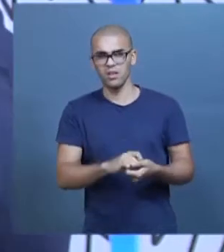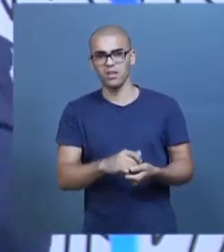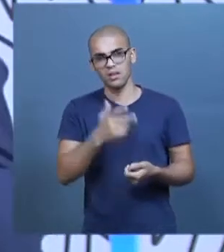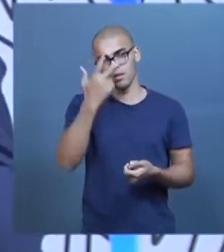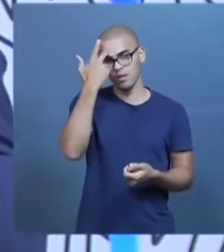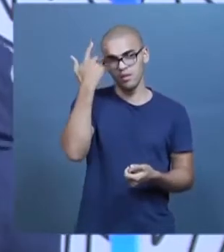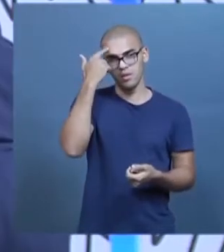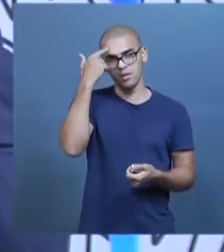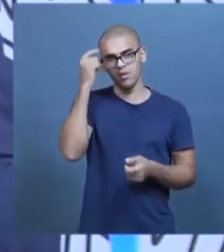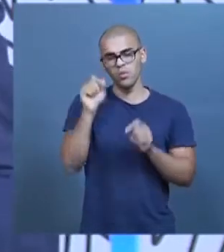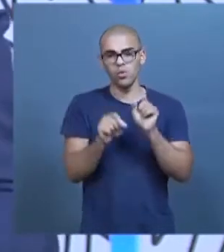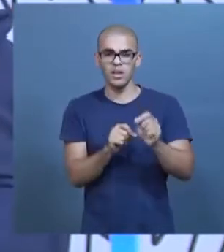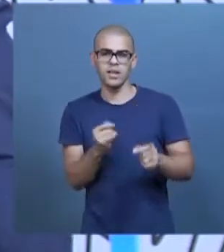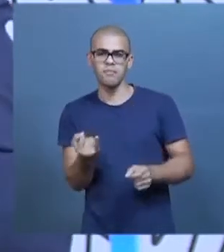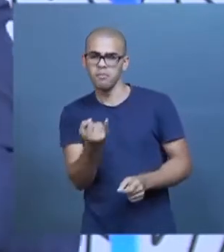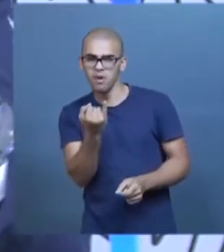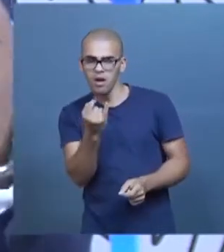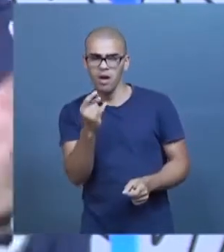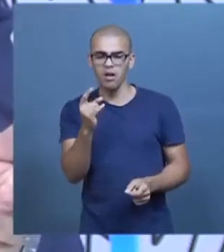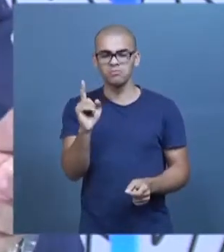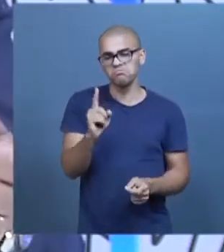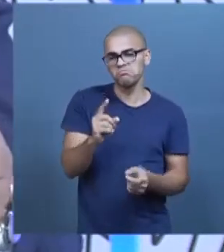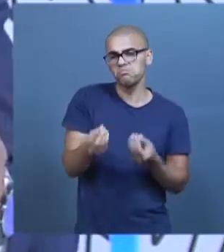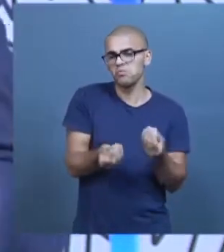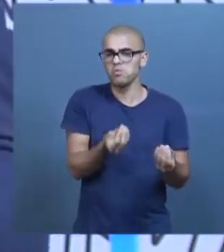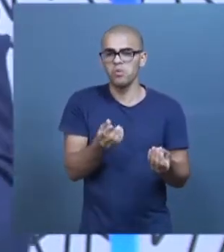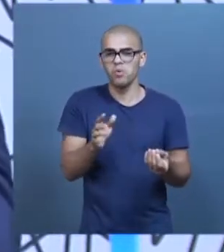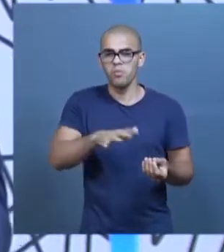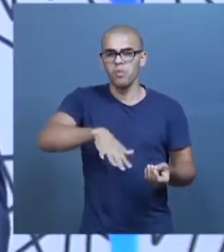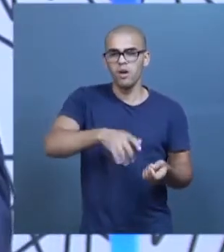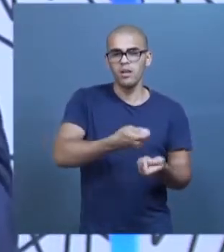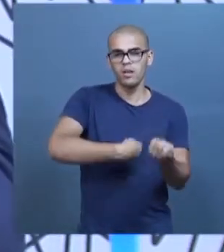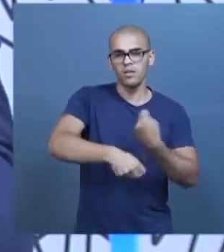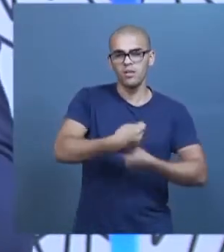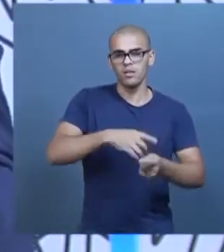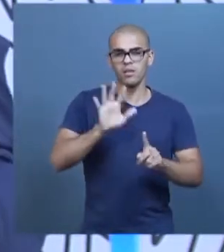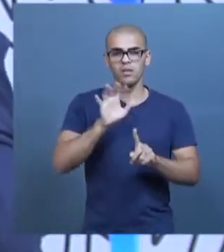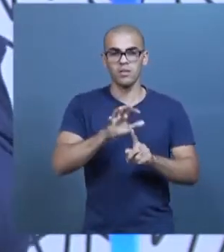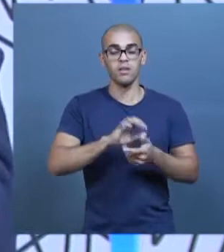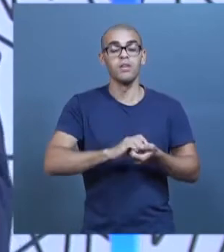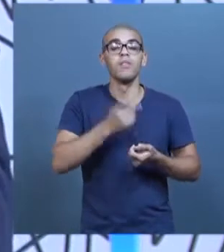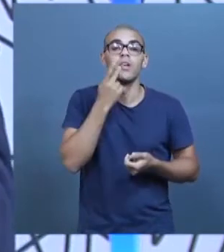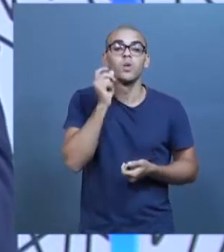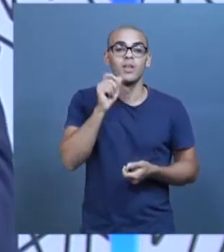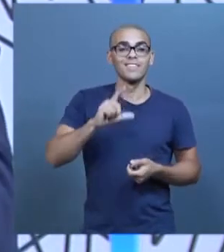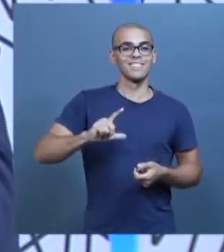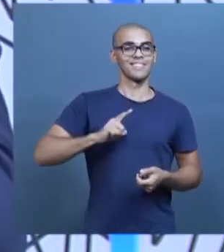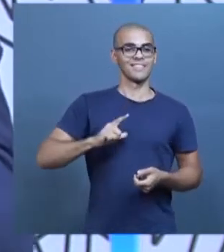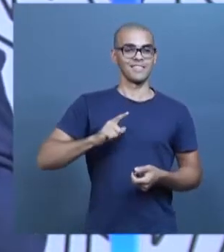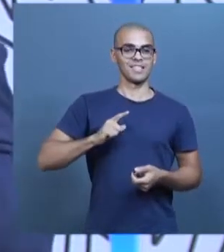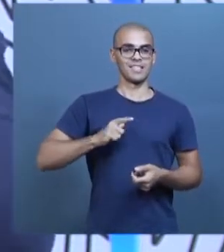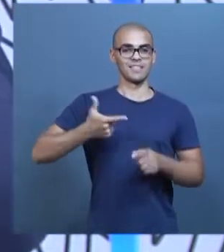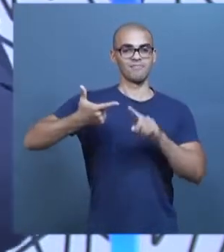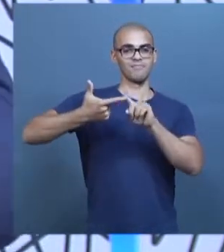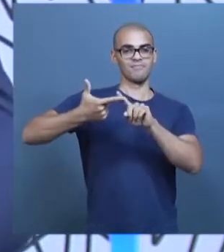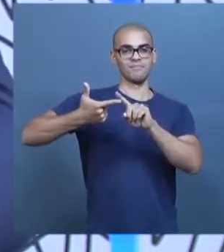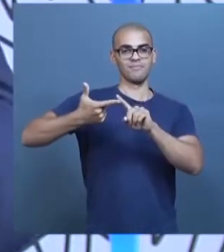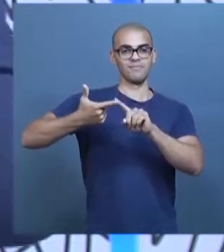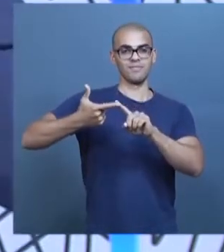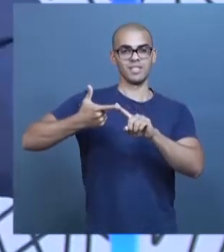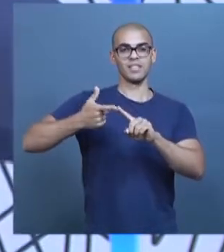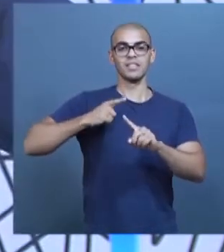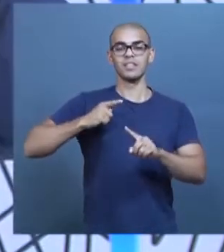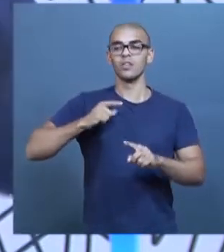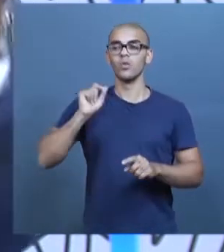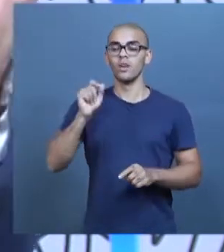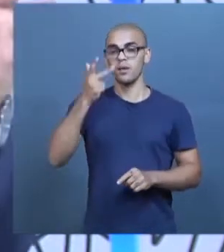malefícios para o sistema, se seria bom ou ruim para a economia. Mas o que importa é, existe um tributo que impactaria naquela